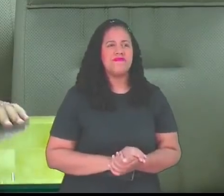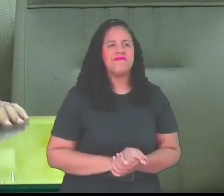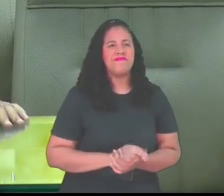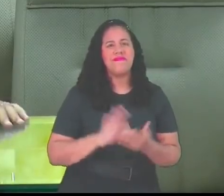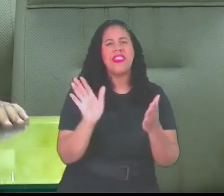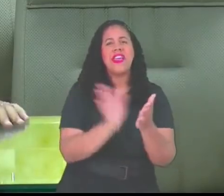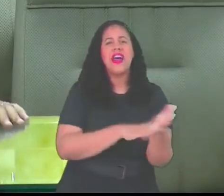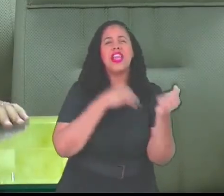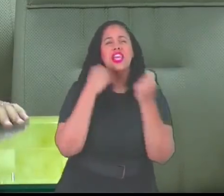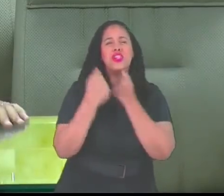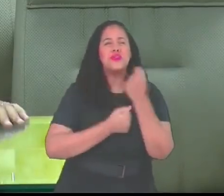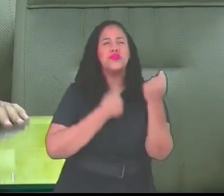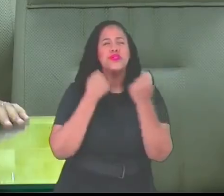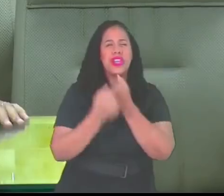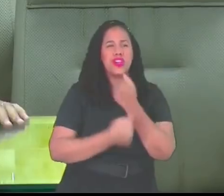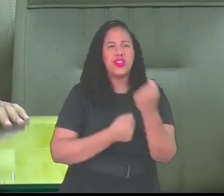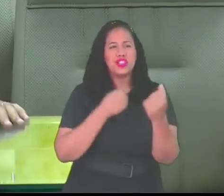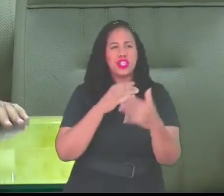Aleluia.